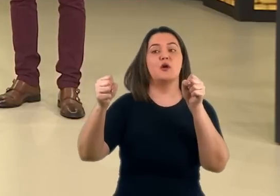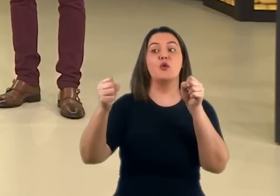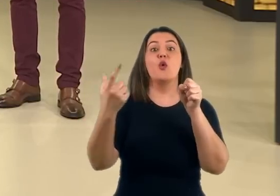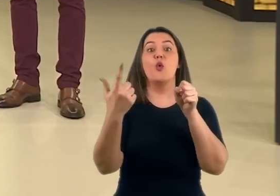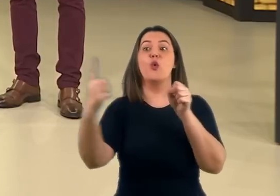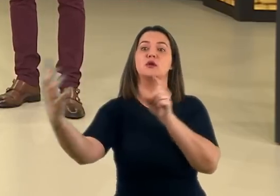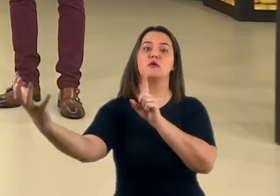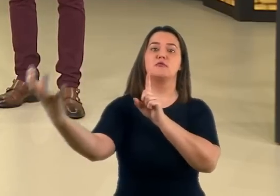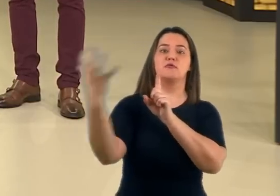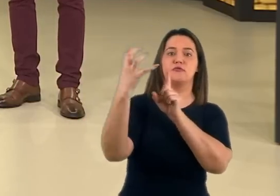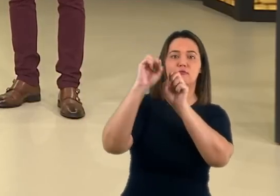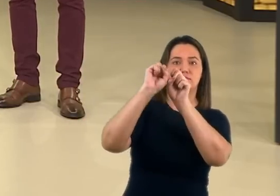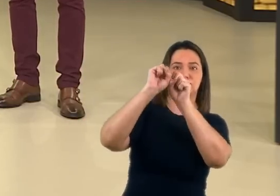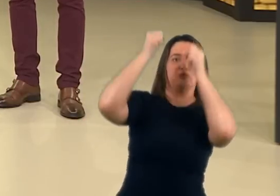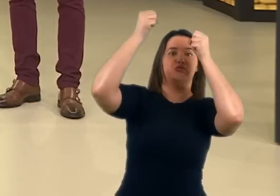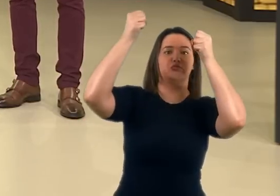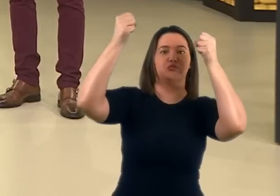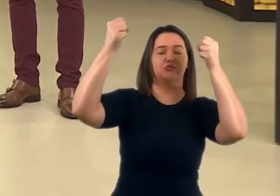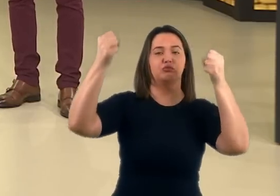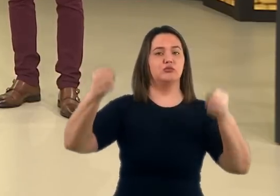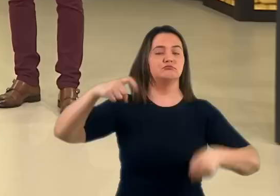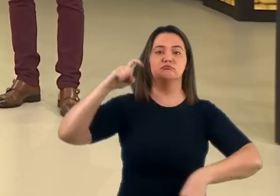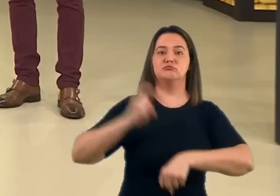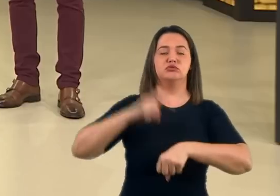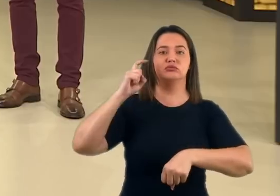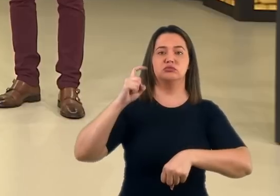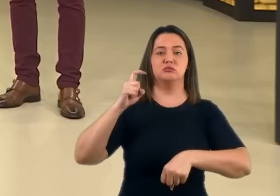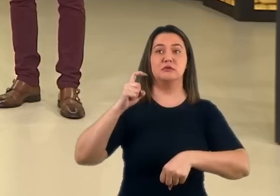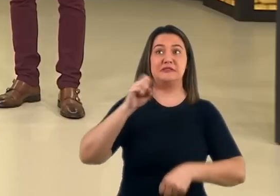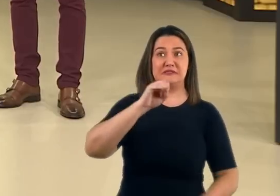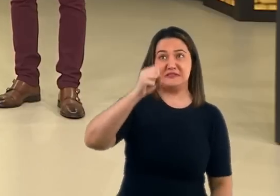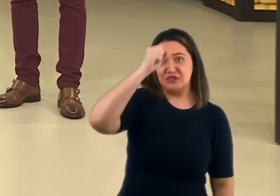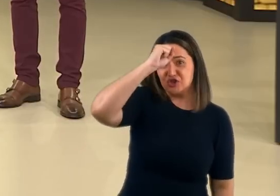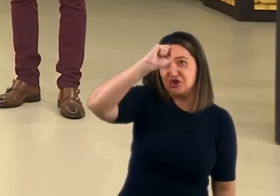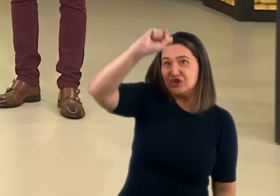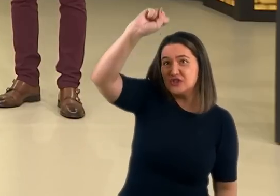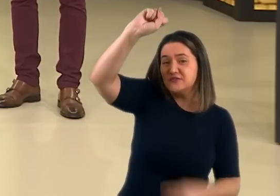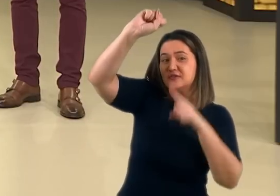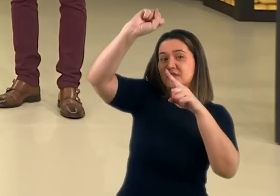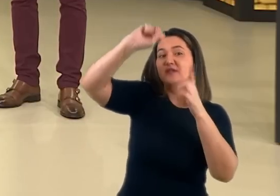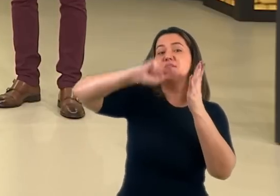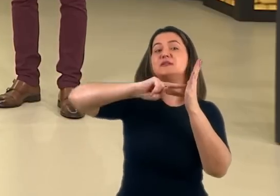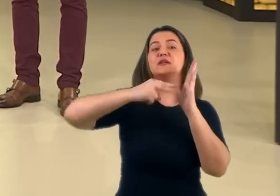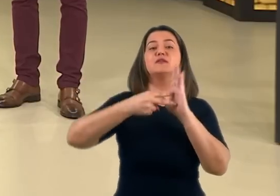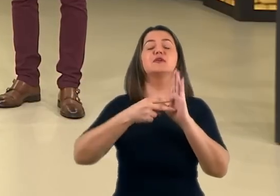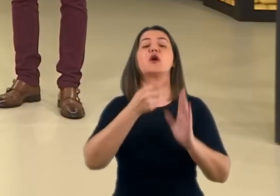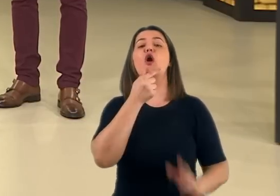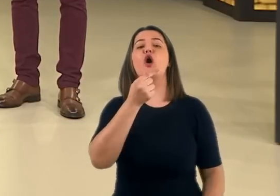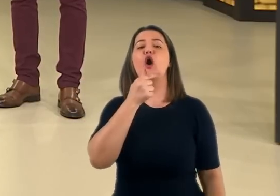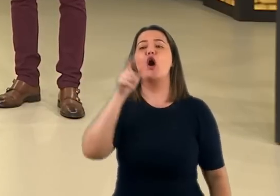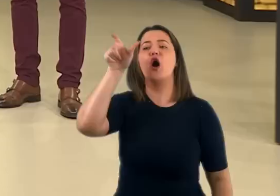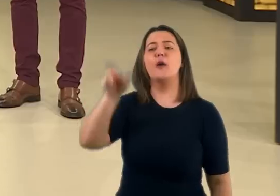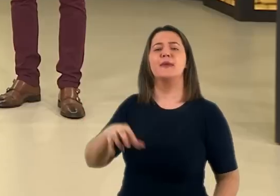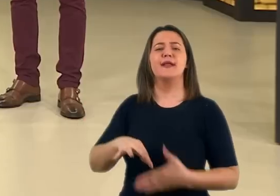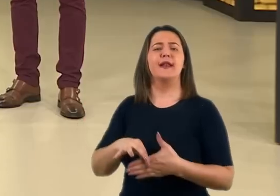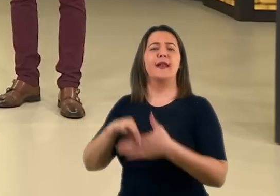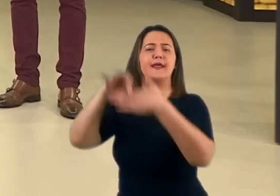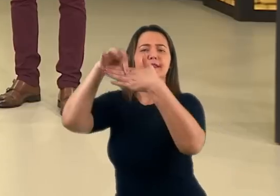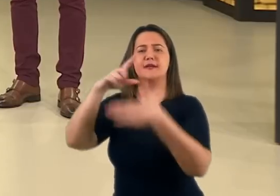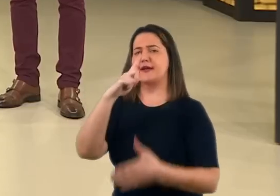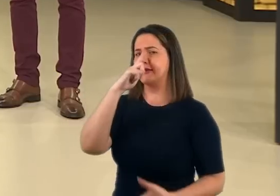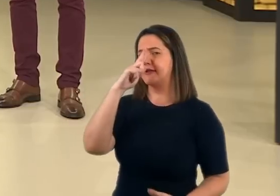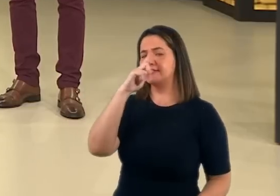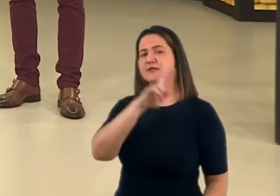foi quebrado repentinamente. E se esse chifre representa Alexandre o Grande e a Grécia,